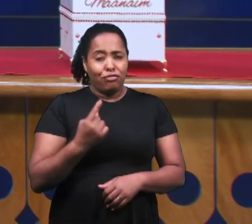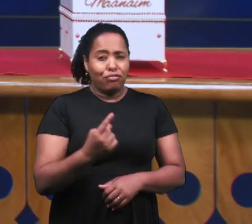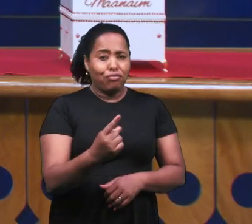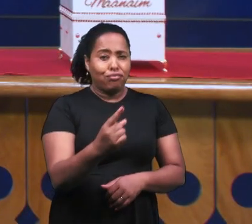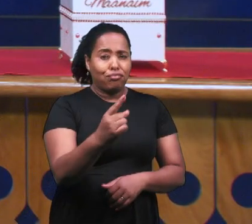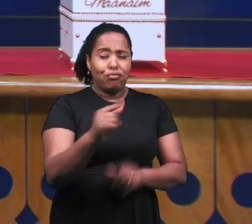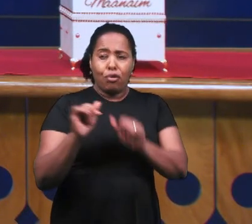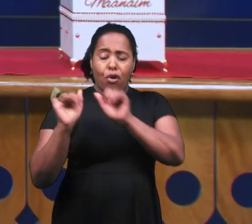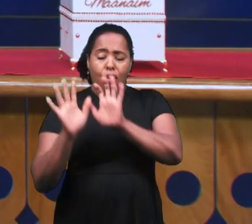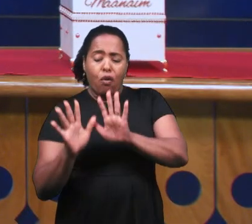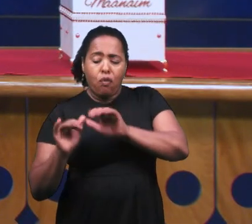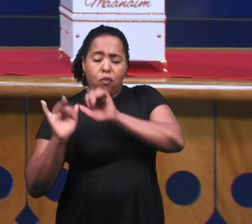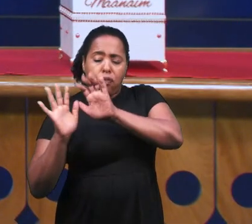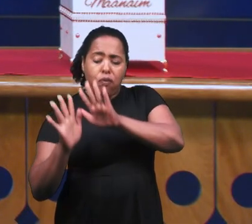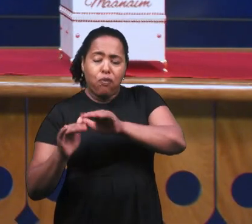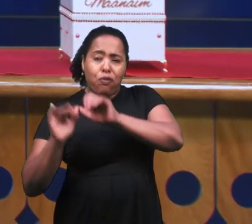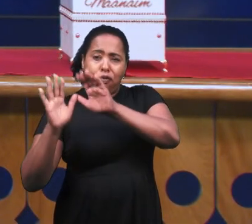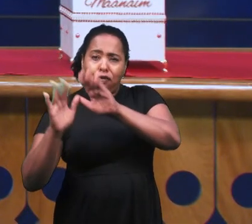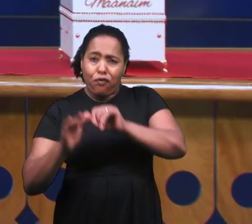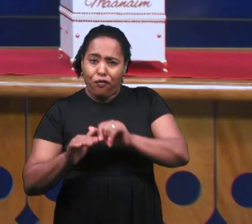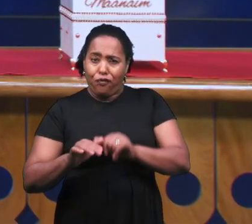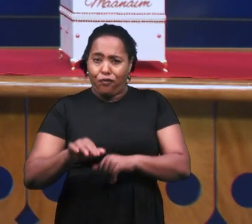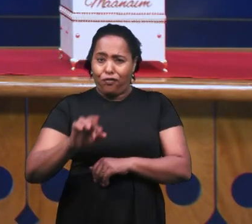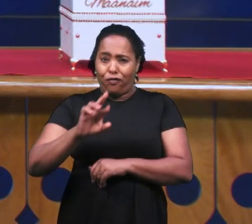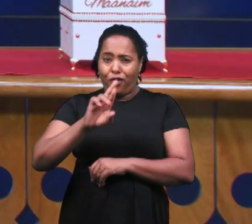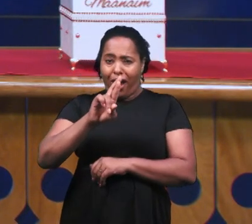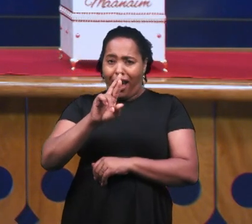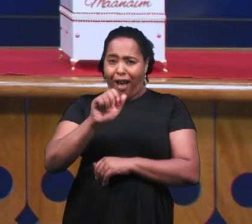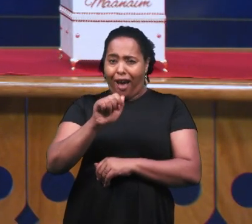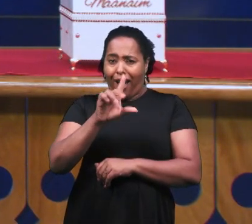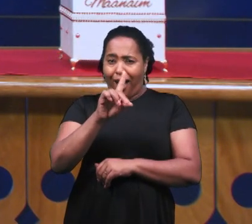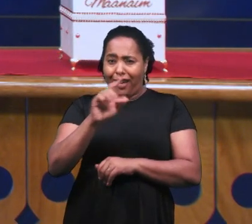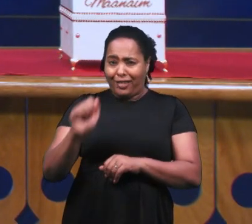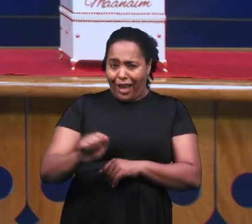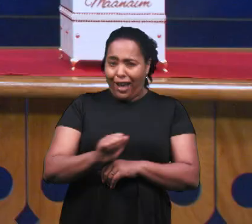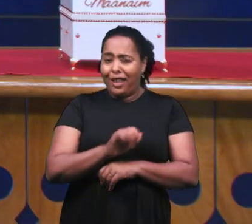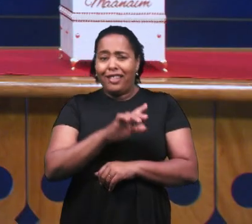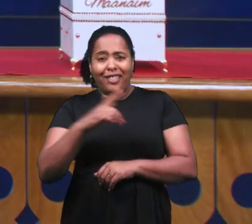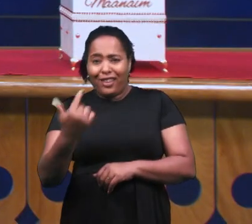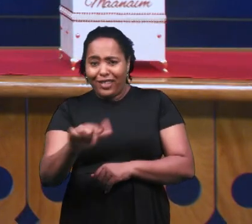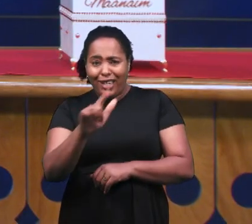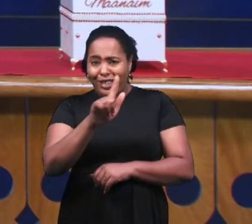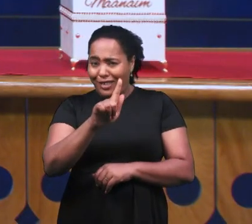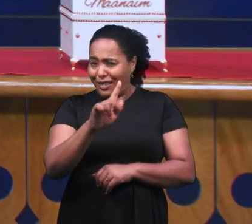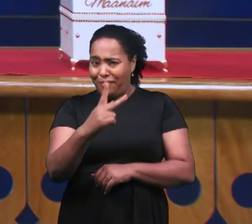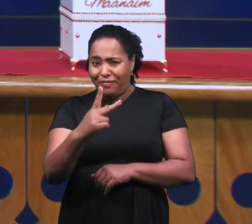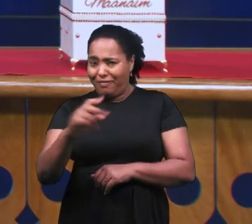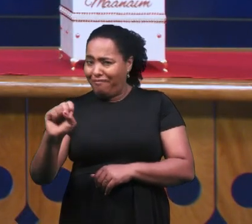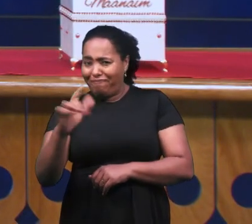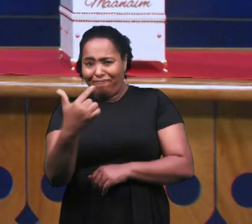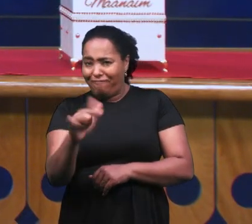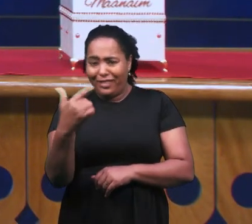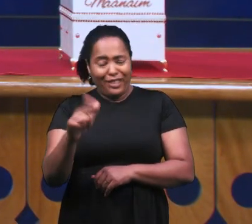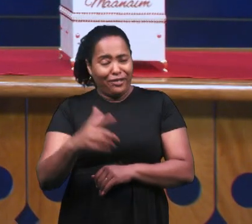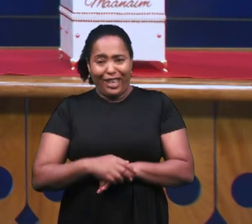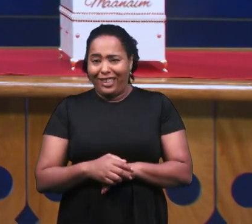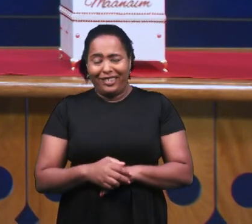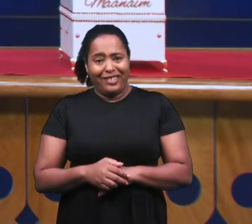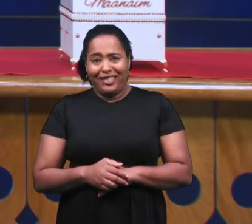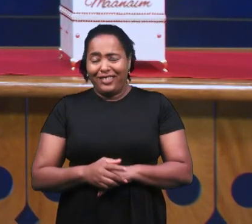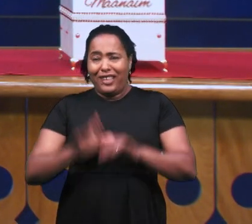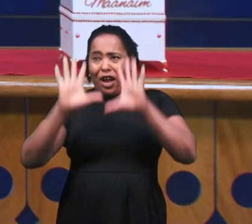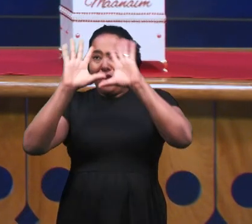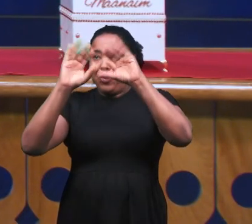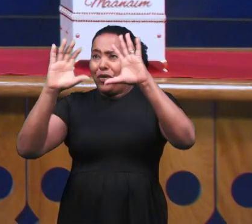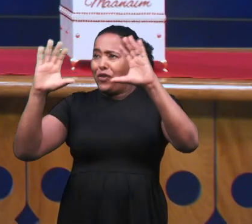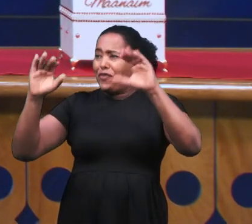ninguém sabe. Não tem radar, não tem motor, também não tem pane, né? Passa por cima de nuvens, passa por tudo. E